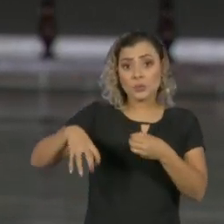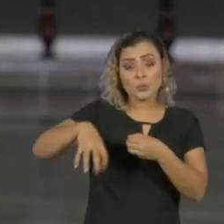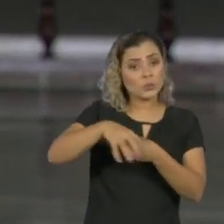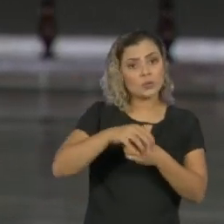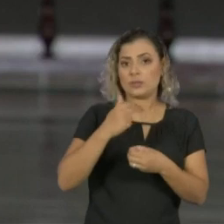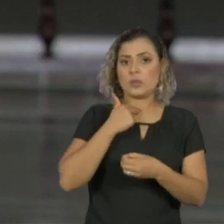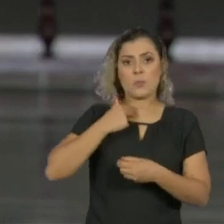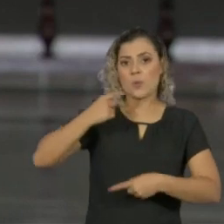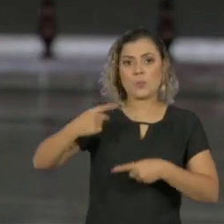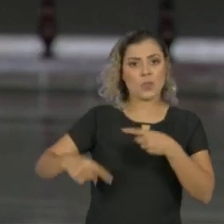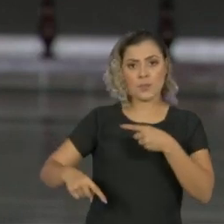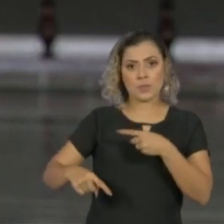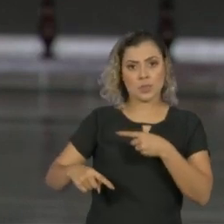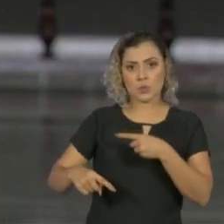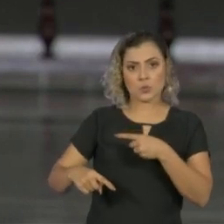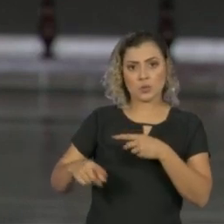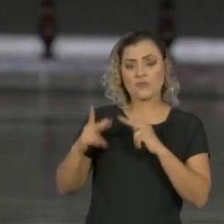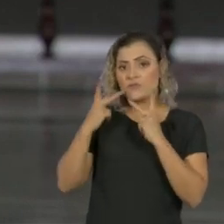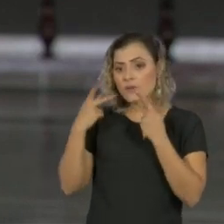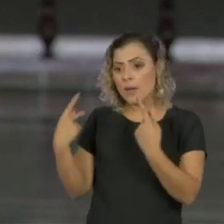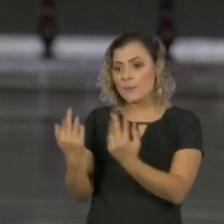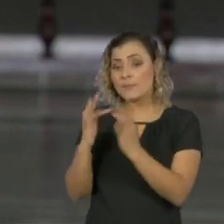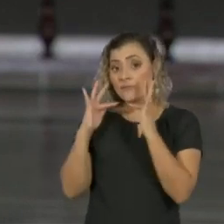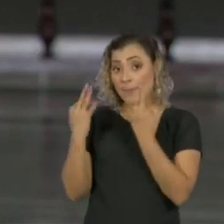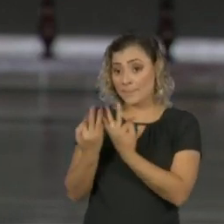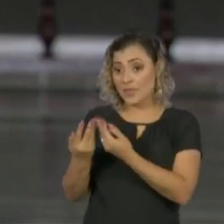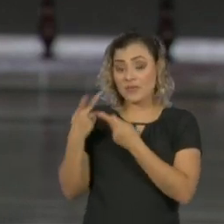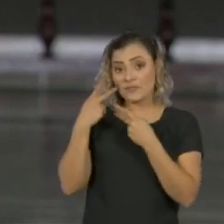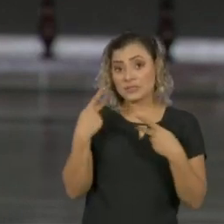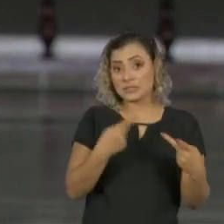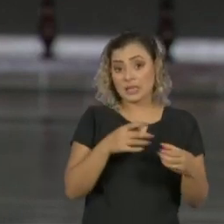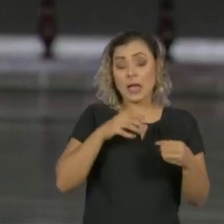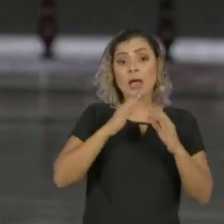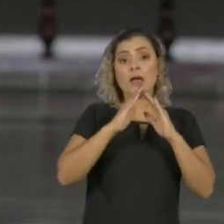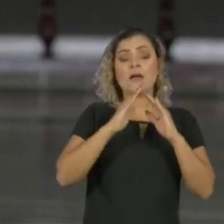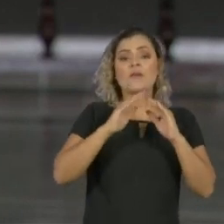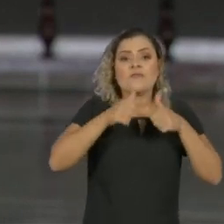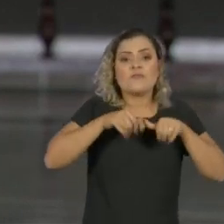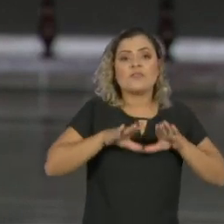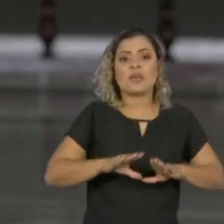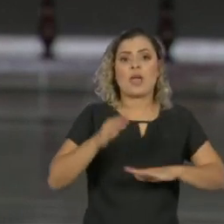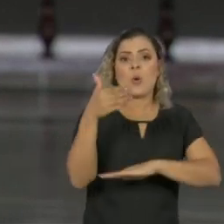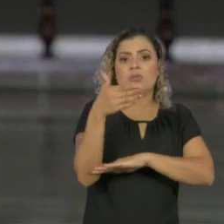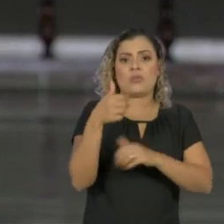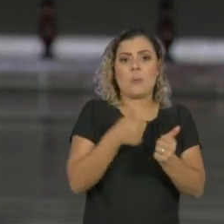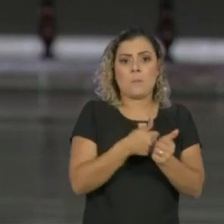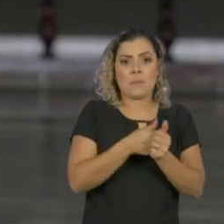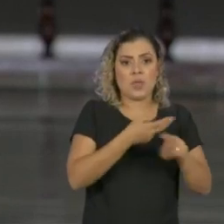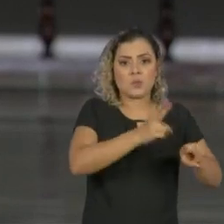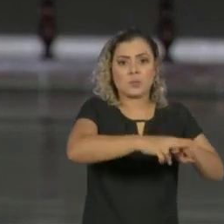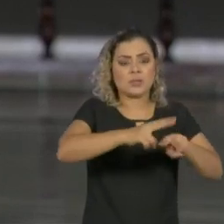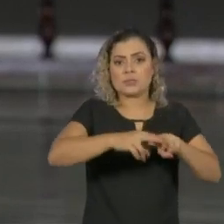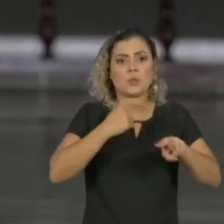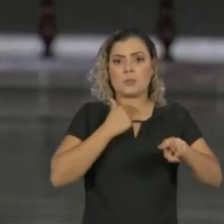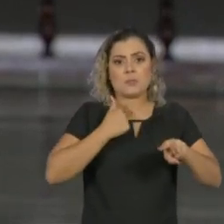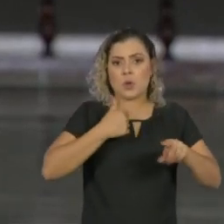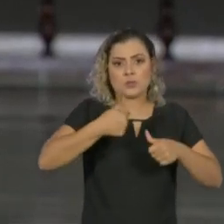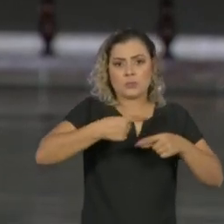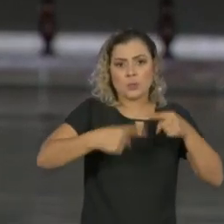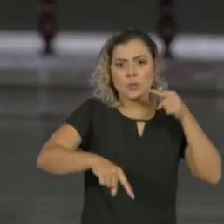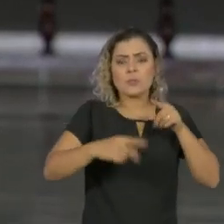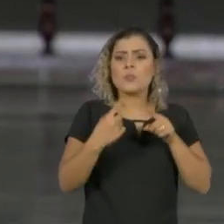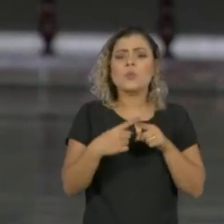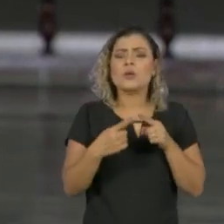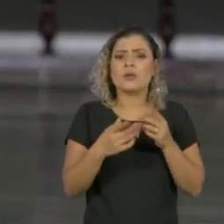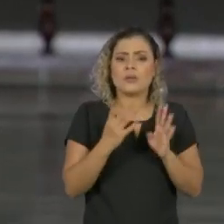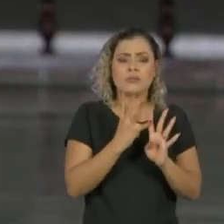final de semana. Queria saber qual que é a posição da Secretaria, as visitas estão mantidas e se houve alguma confirmação de um caso